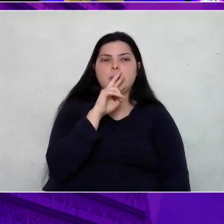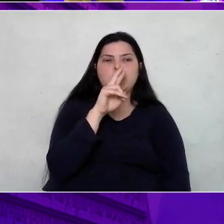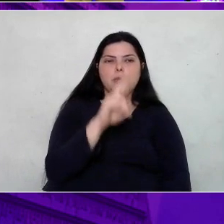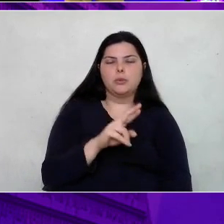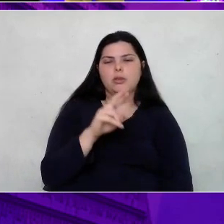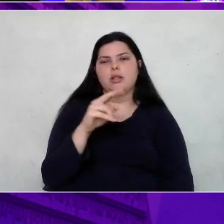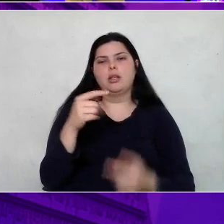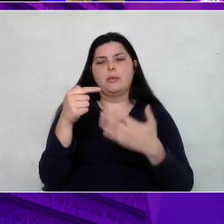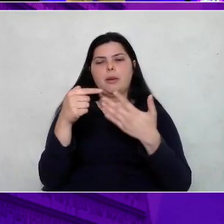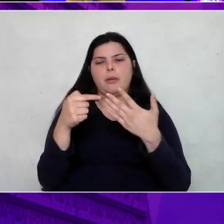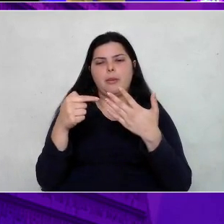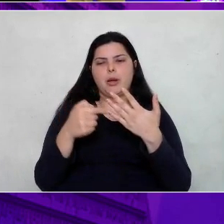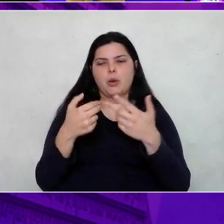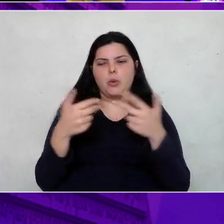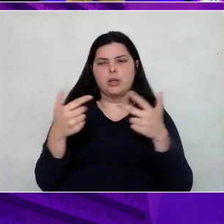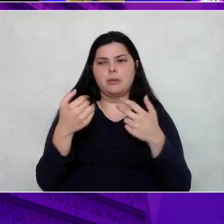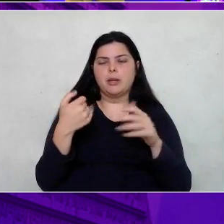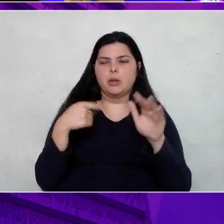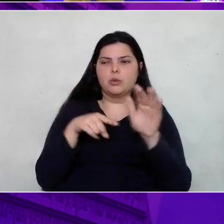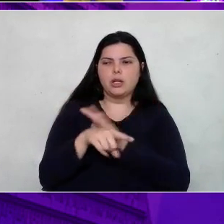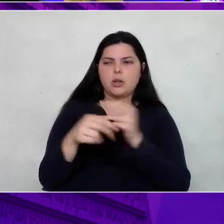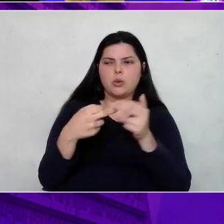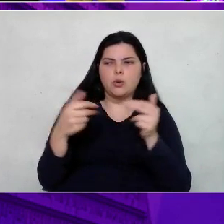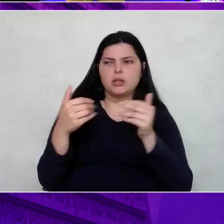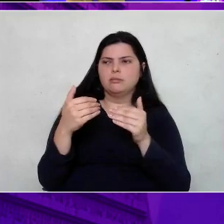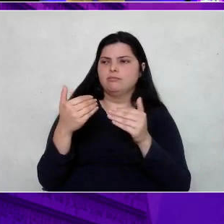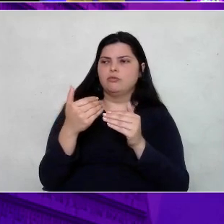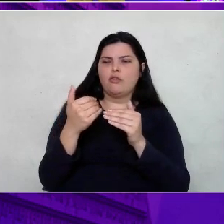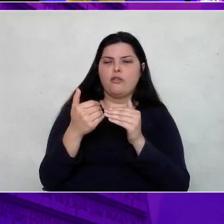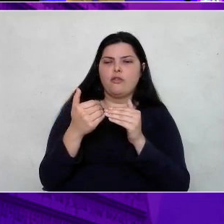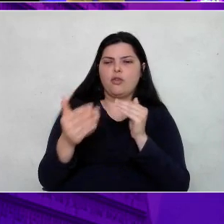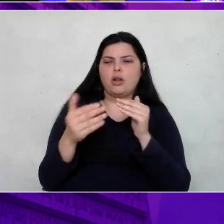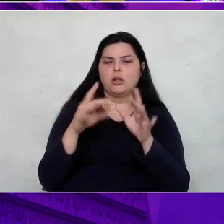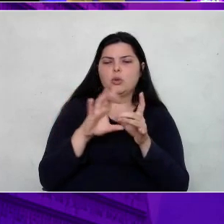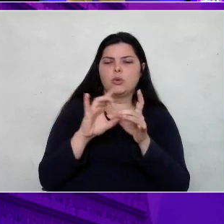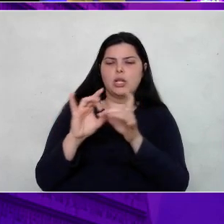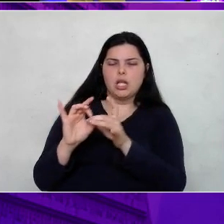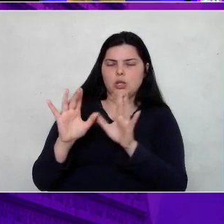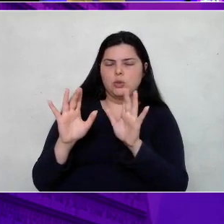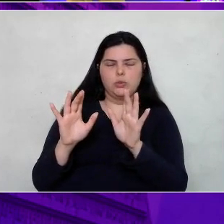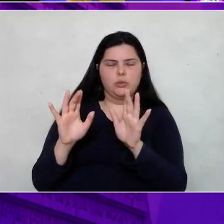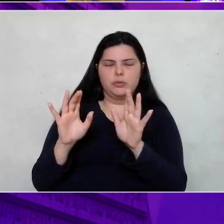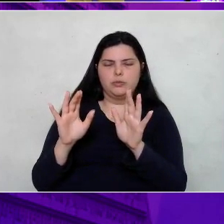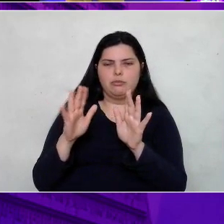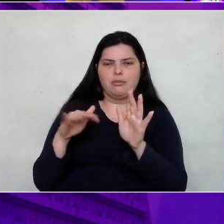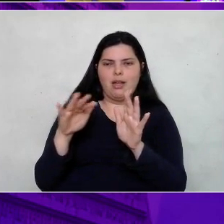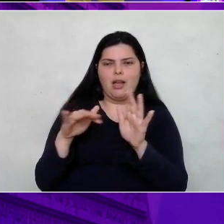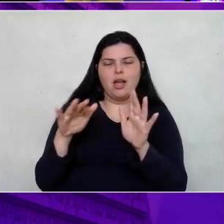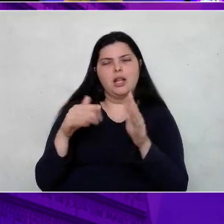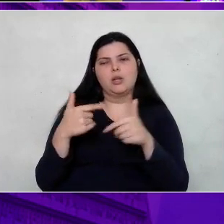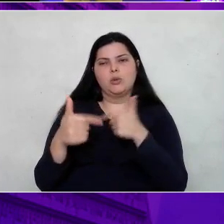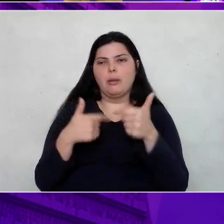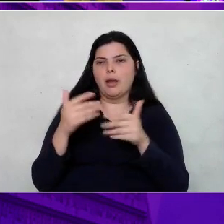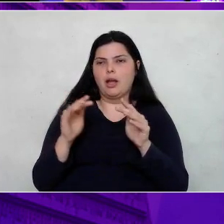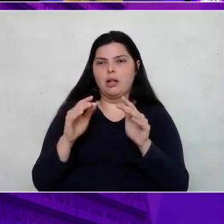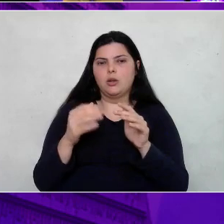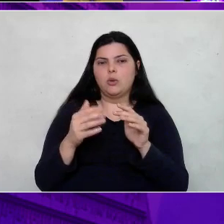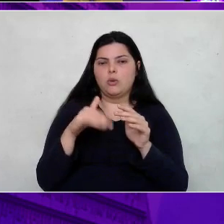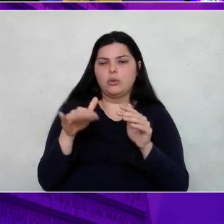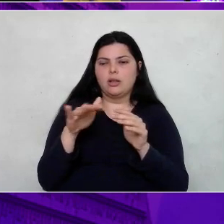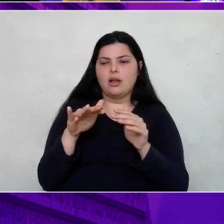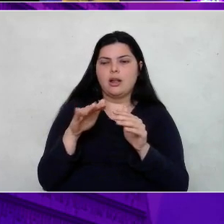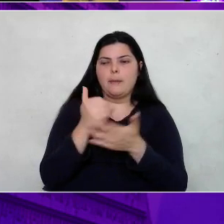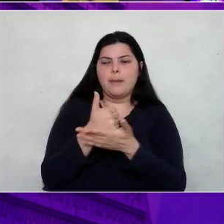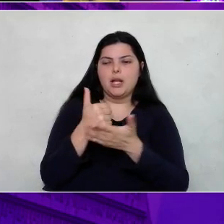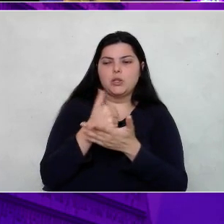perguntas. Se perguntarem coisas que não estão dentro do teu contexto da área que você está atuando ou que estão dentro da base de conhecimento que eu